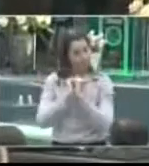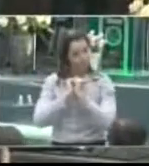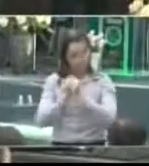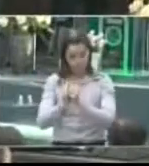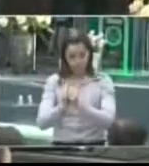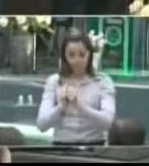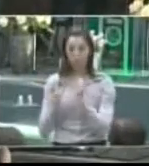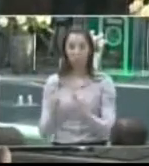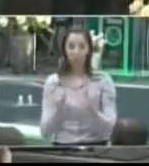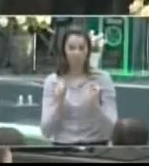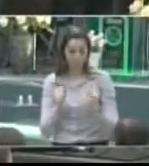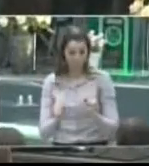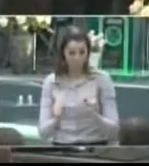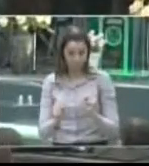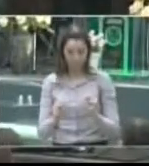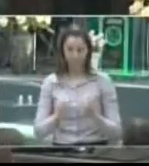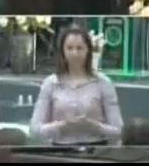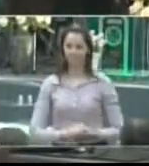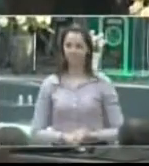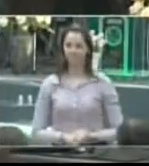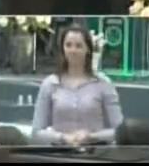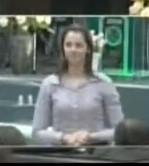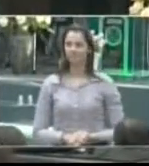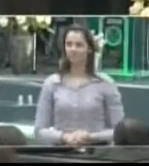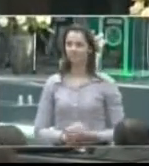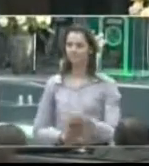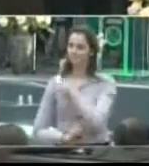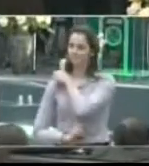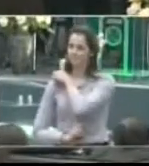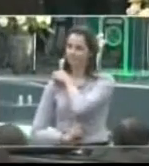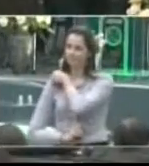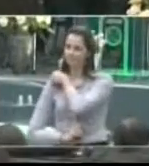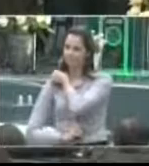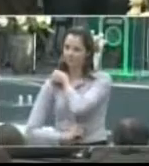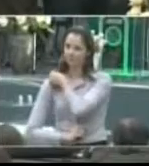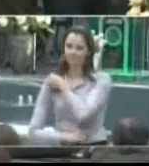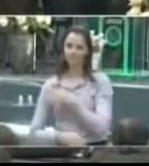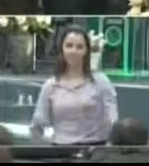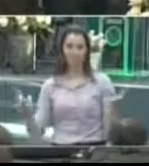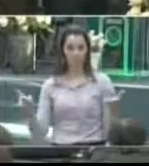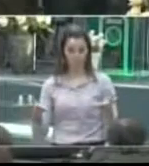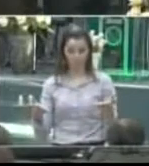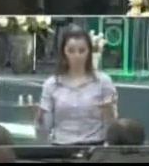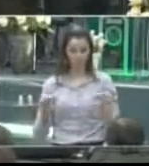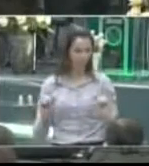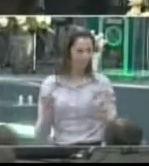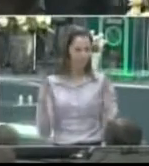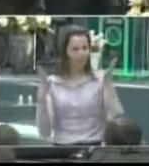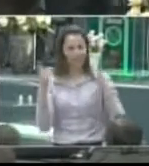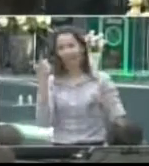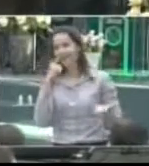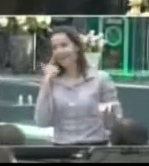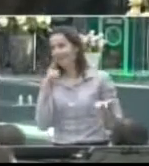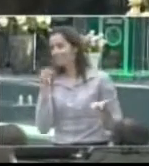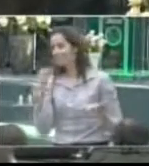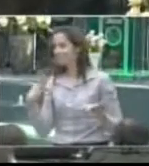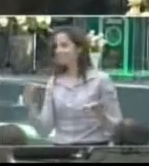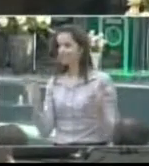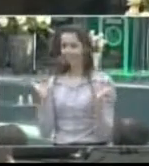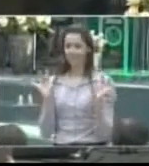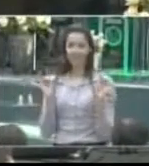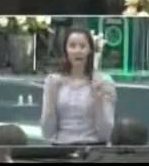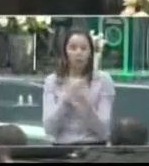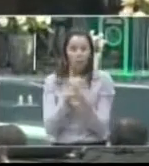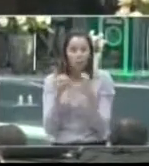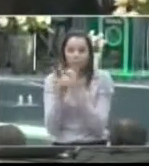vizinhos escutem e glorifiquem ao Senhor. É uma noite de festa, uma noite de alegria. É o culto